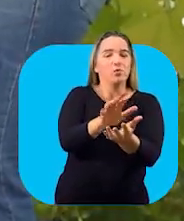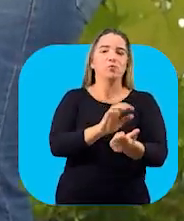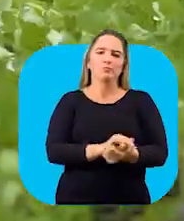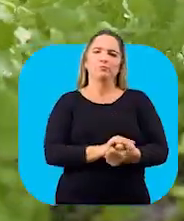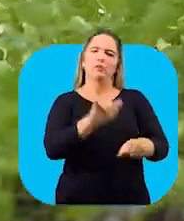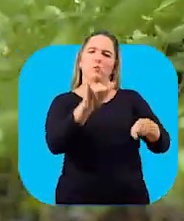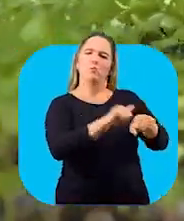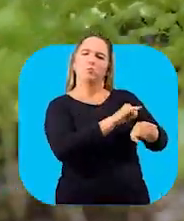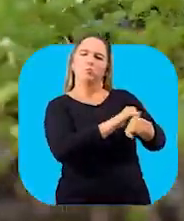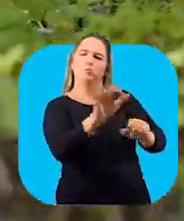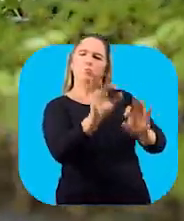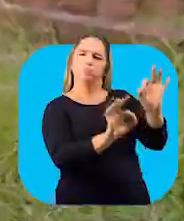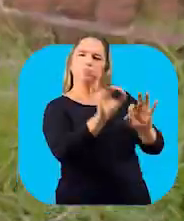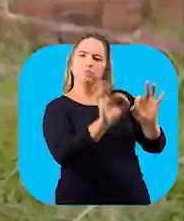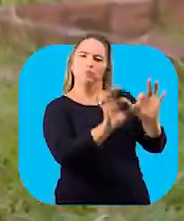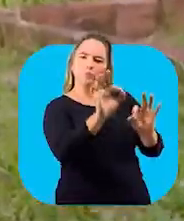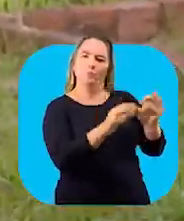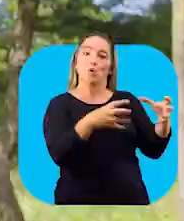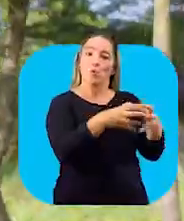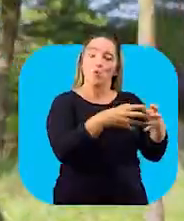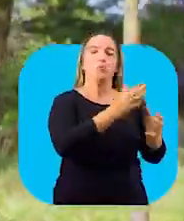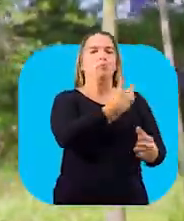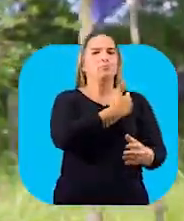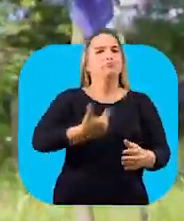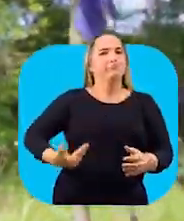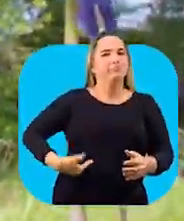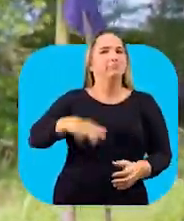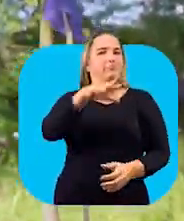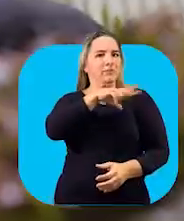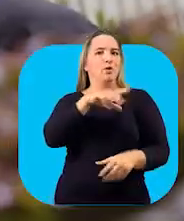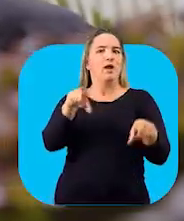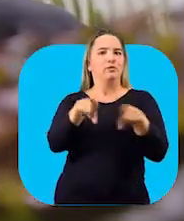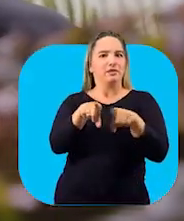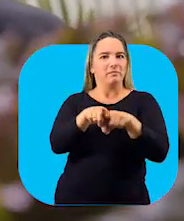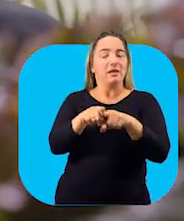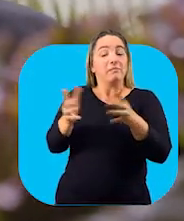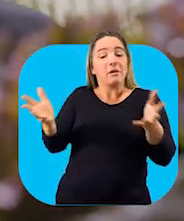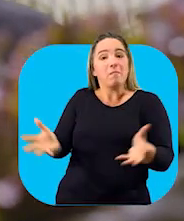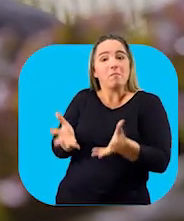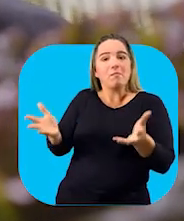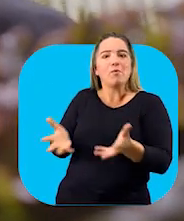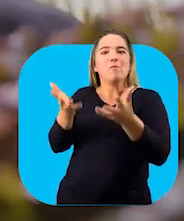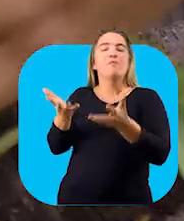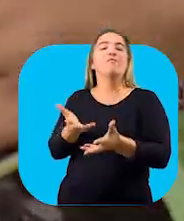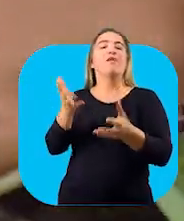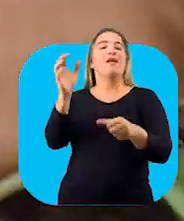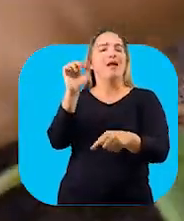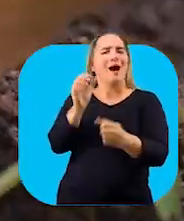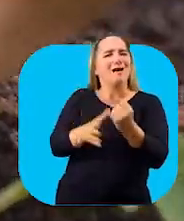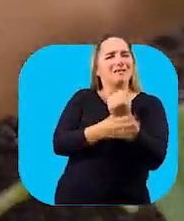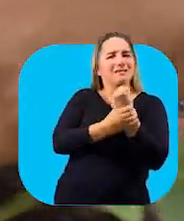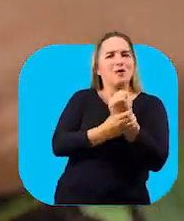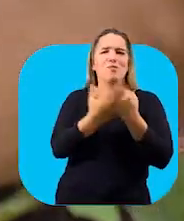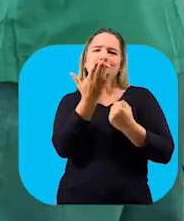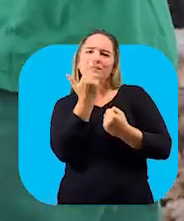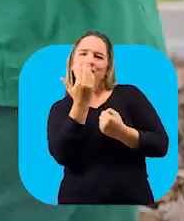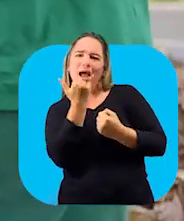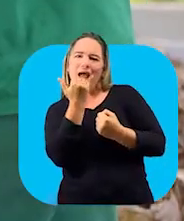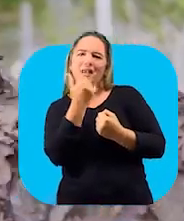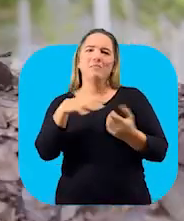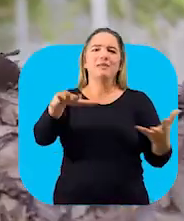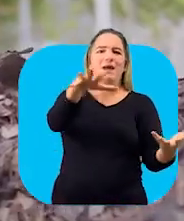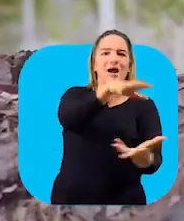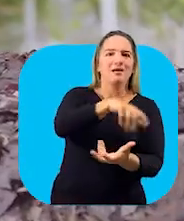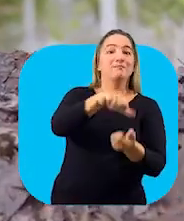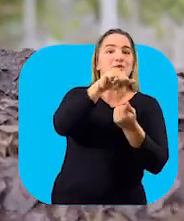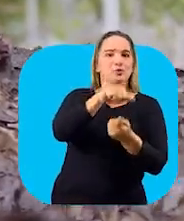pernambucana. Articula diversos agentes, públicos e privados, para promover a segurança alimentar e fomentar uma economia circular,